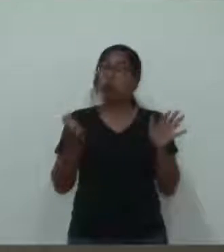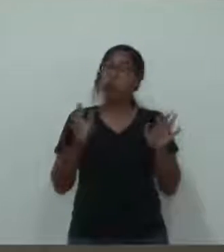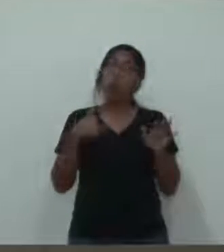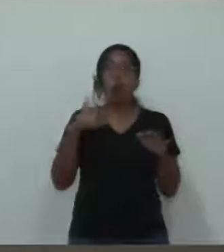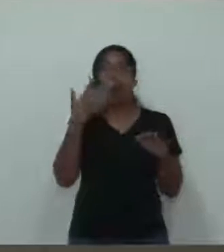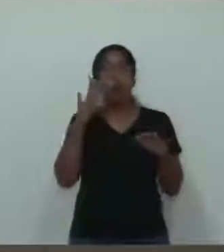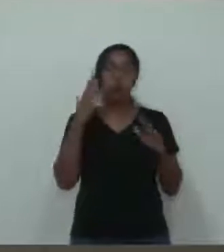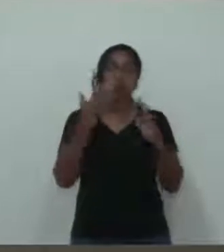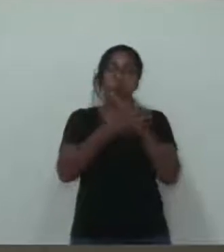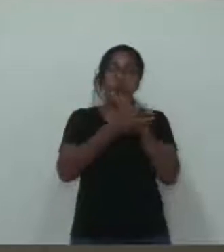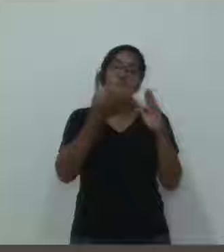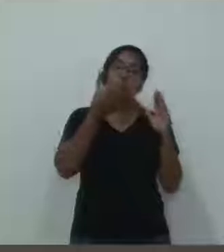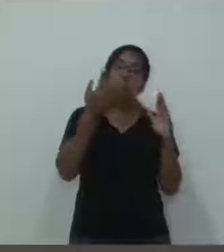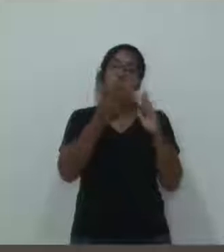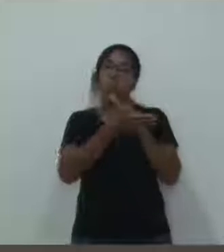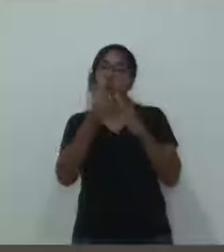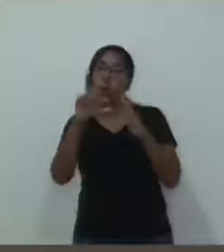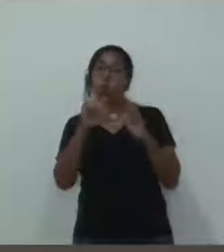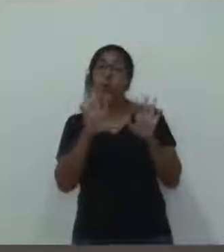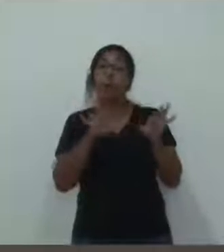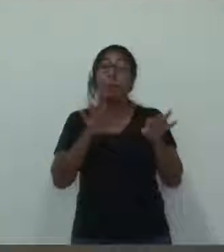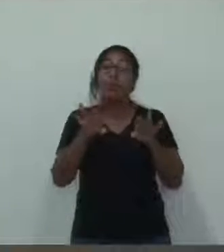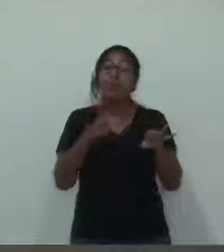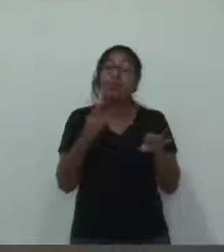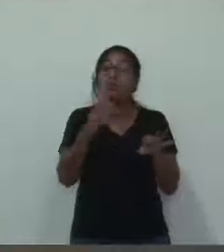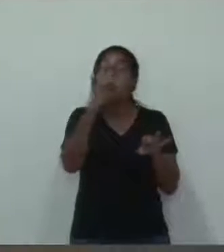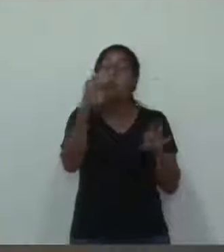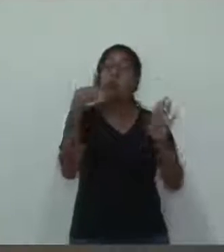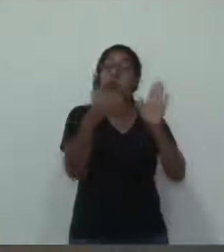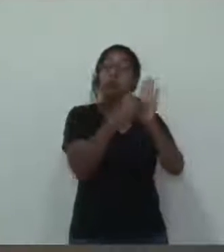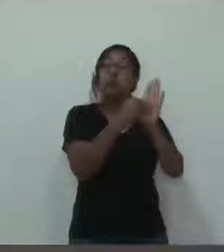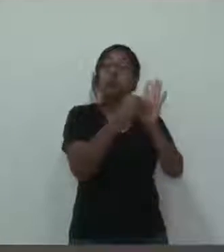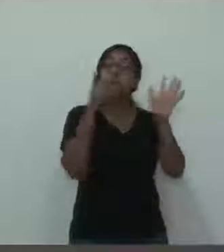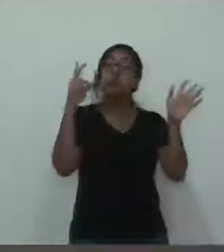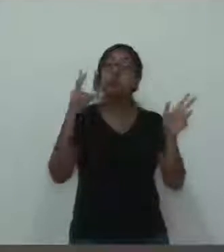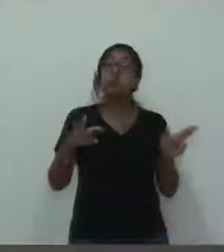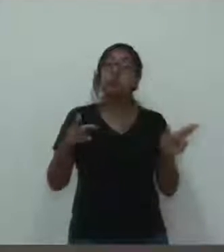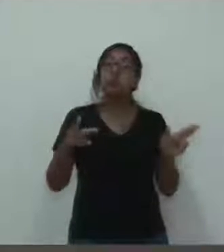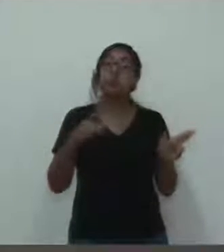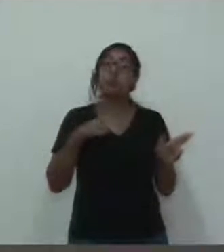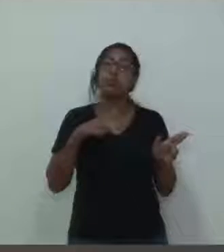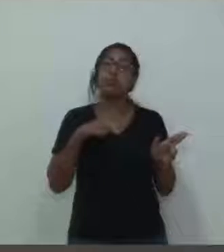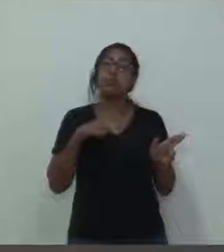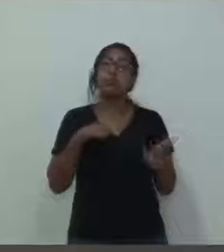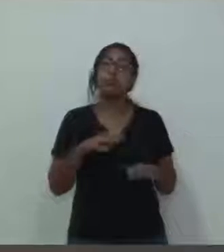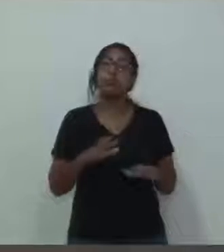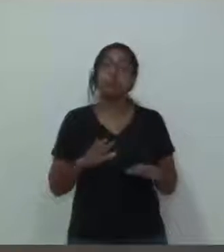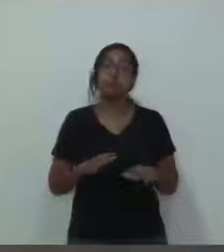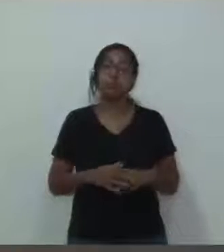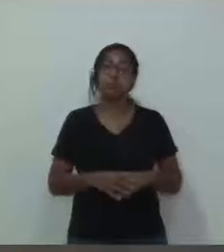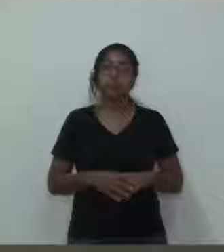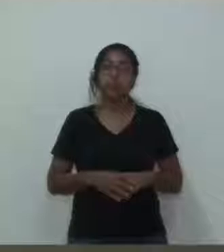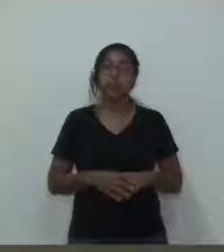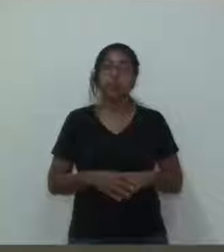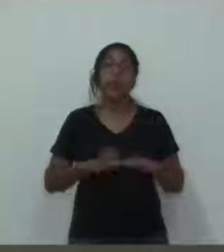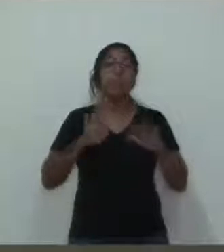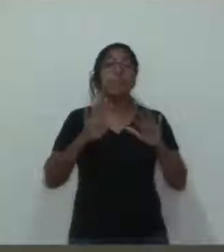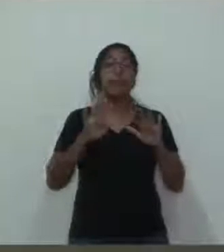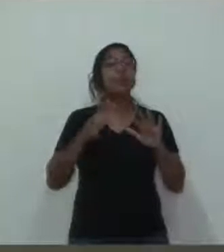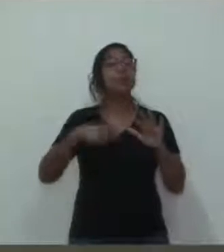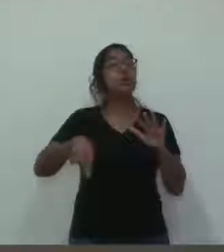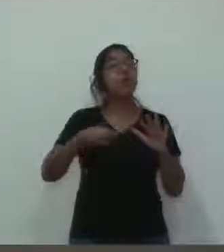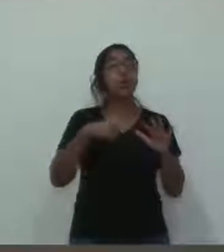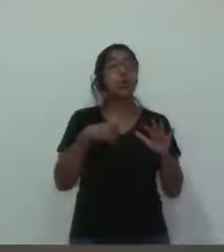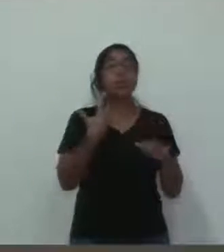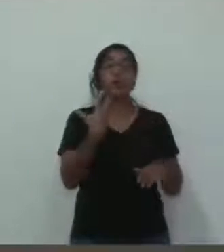ruins, e ele próprio previa, tinha previsão, né, para se ter uma ideia. Só veio acompanhando o que estava no plano diretor, mas nós